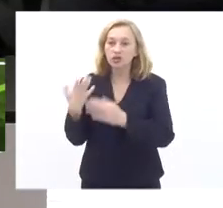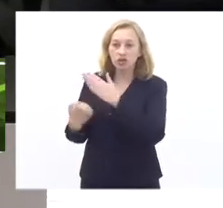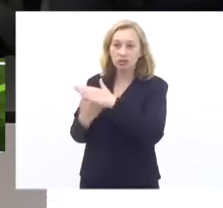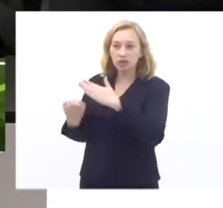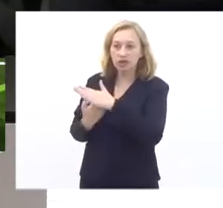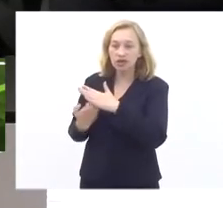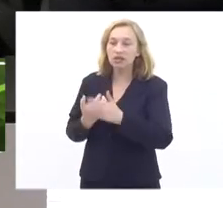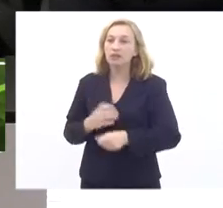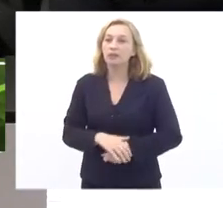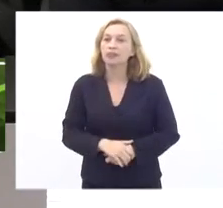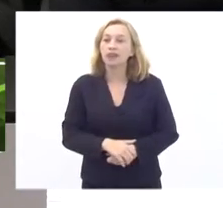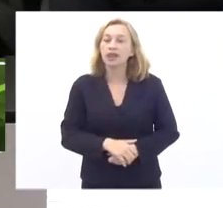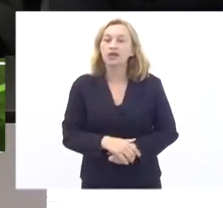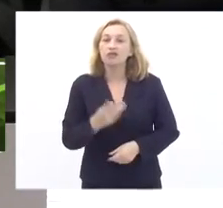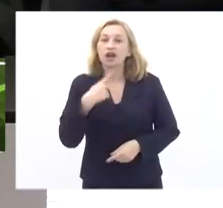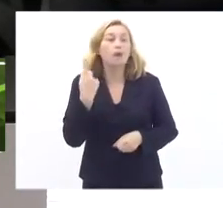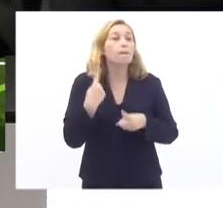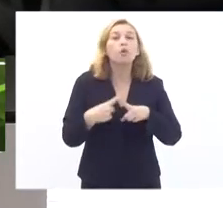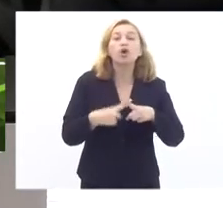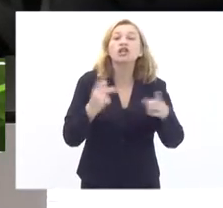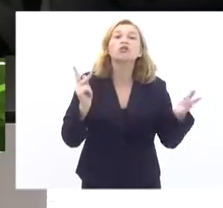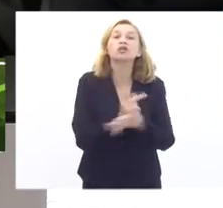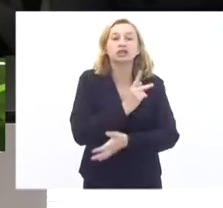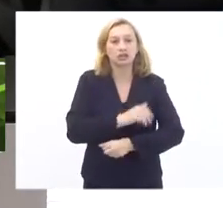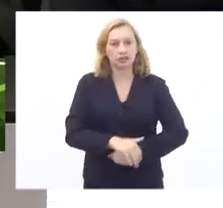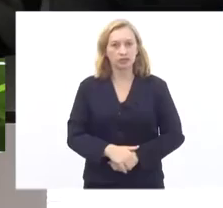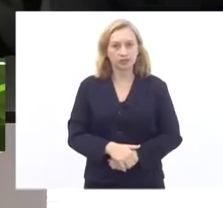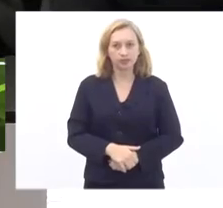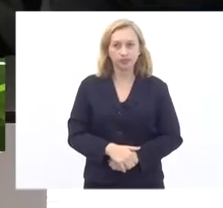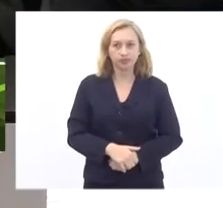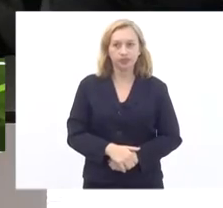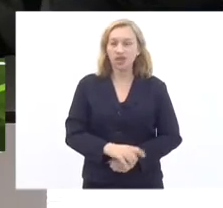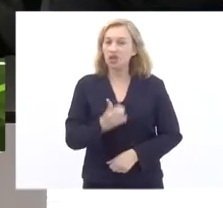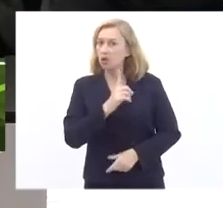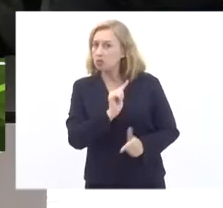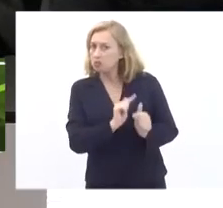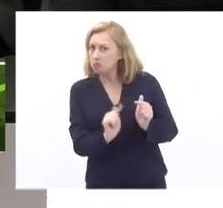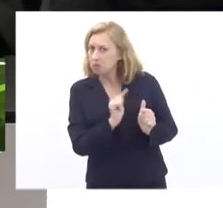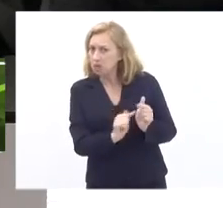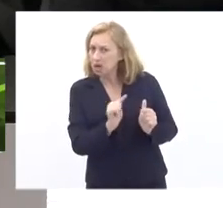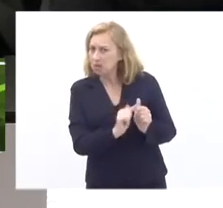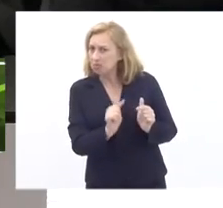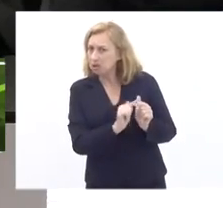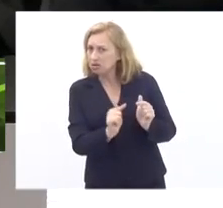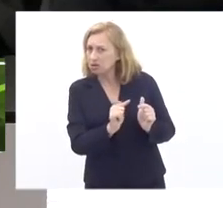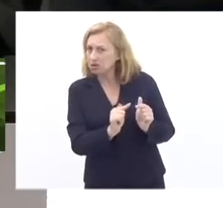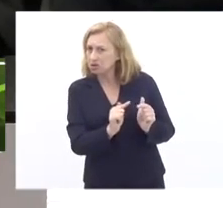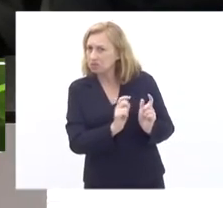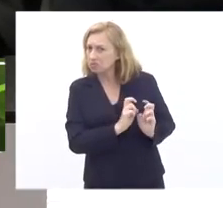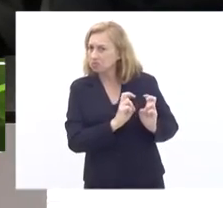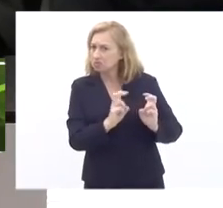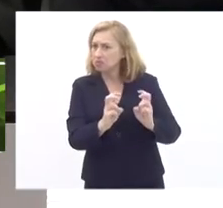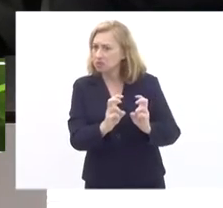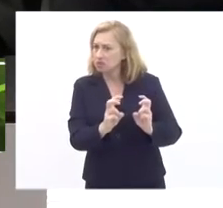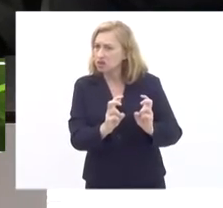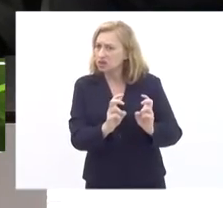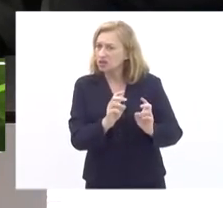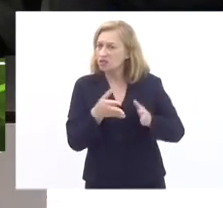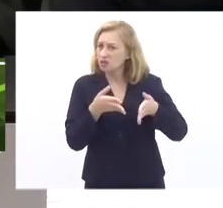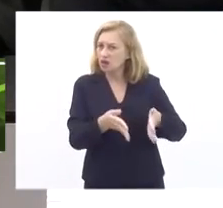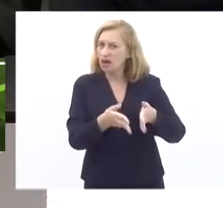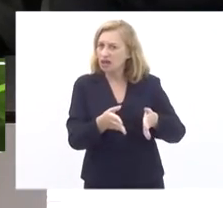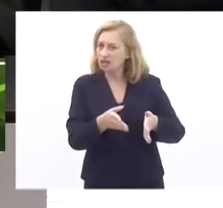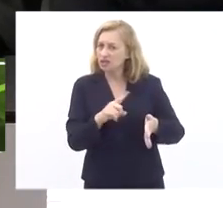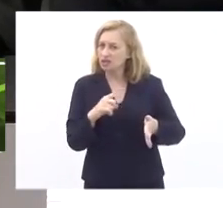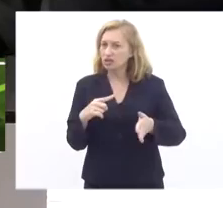colocar o porquê que isso está acontecendo. E não é um problema operacional, pontual, da ferrovia. É